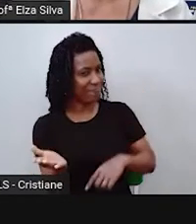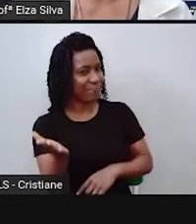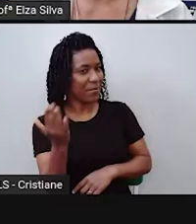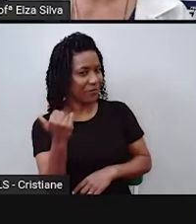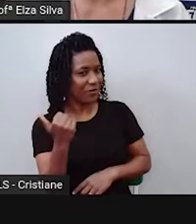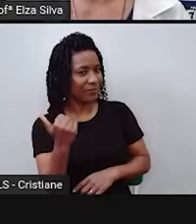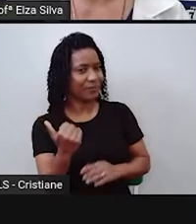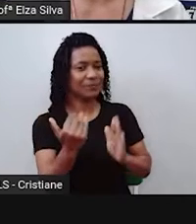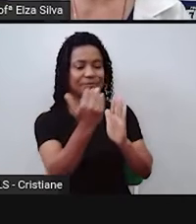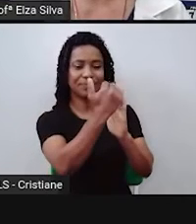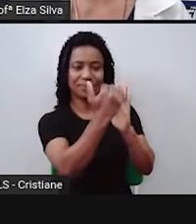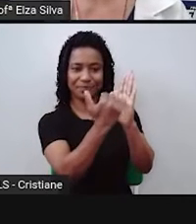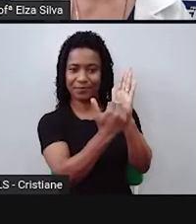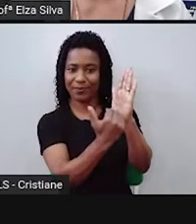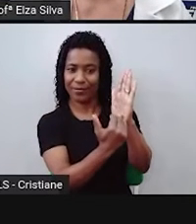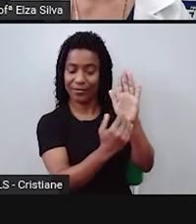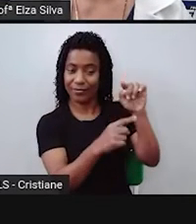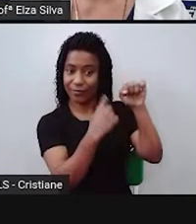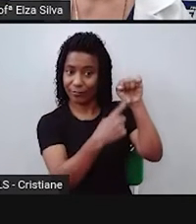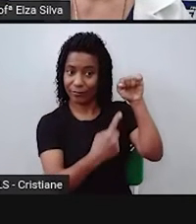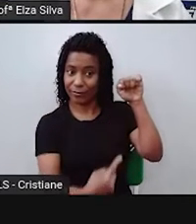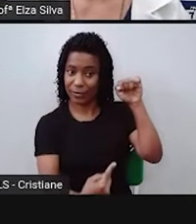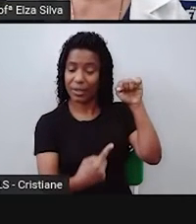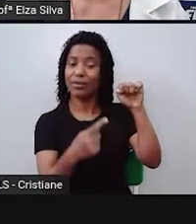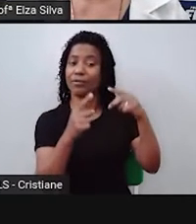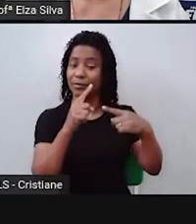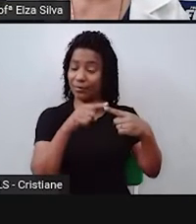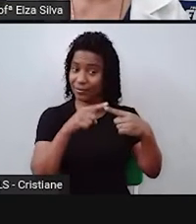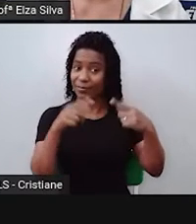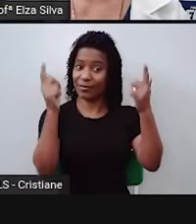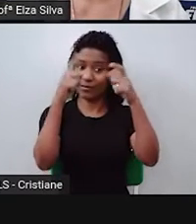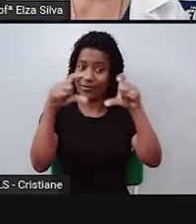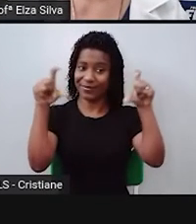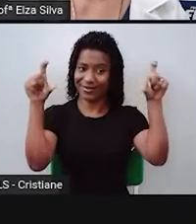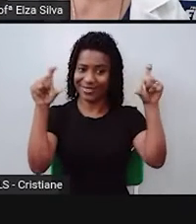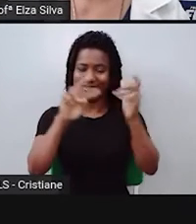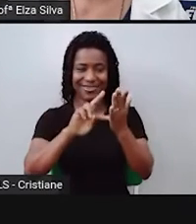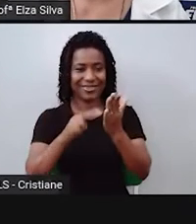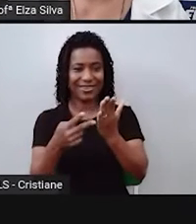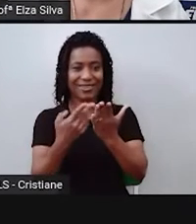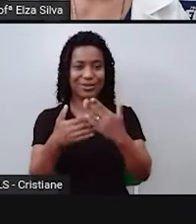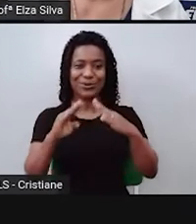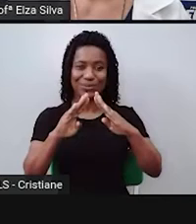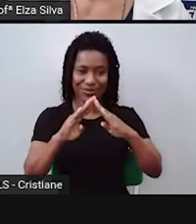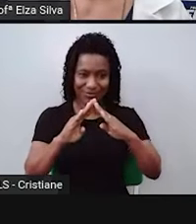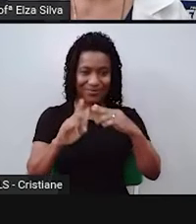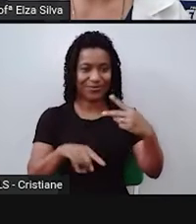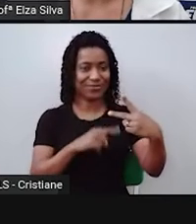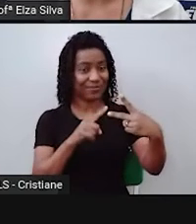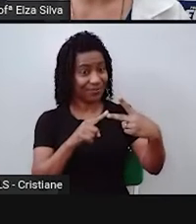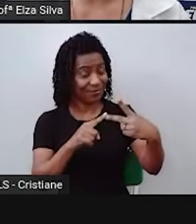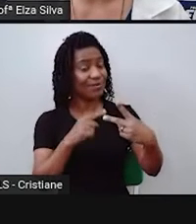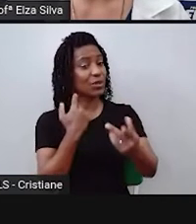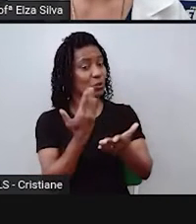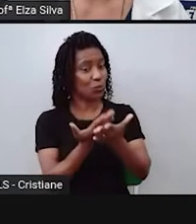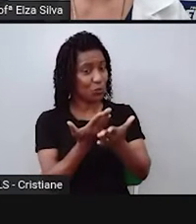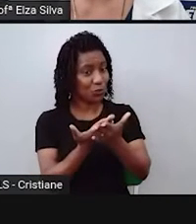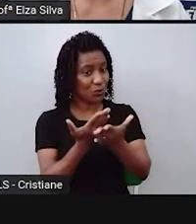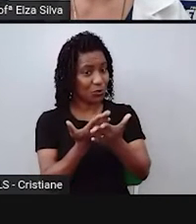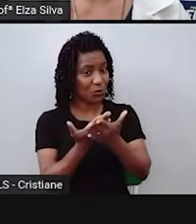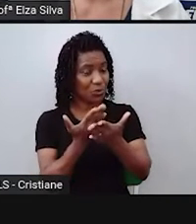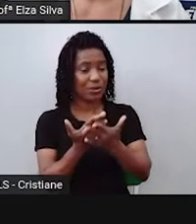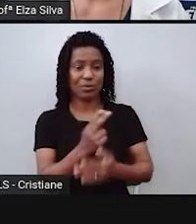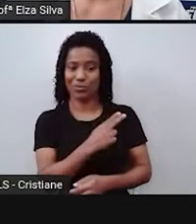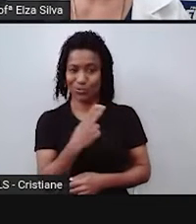escrevam aí no seu caderno o cabeçalho em inglês. Coloque skill, o nome da sua escola. Student, o